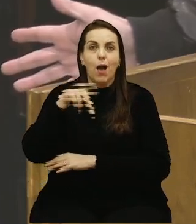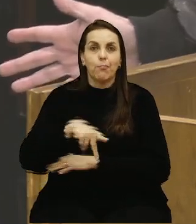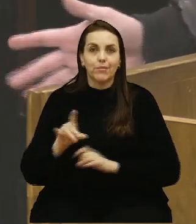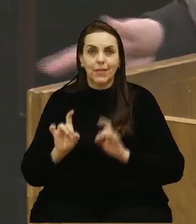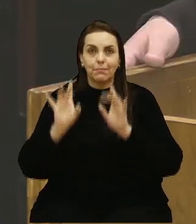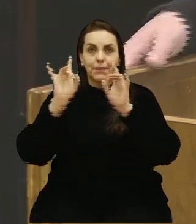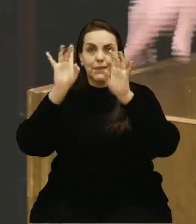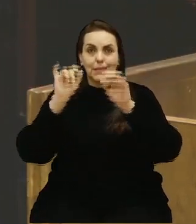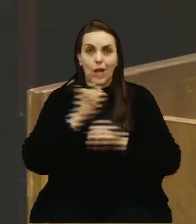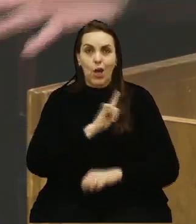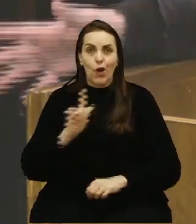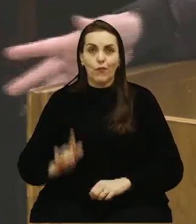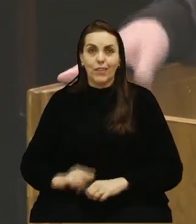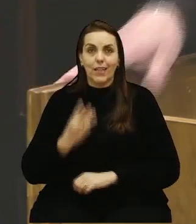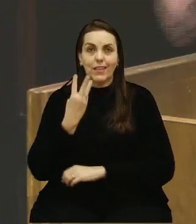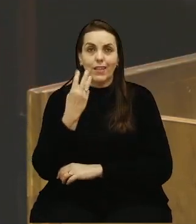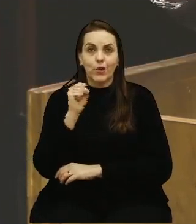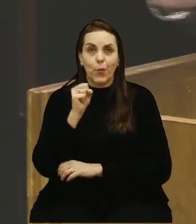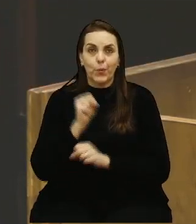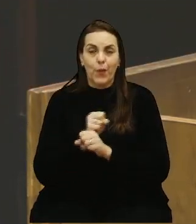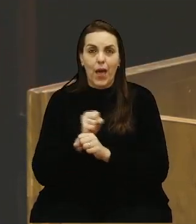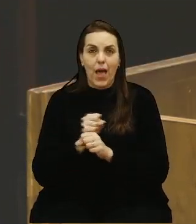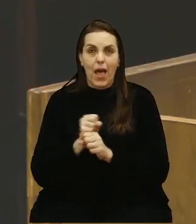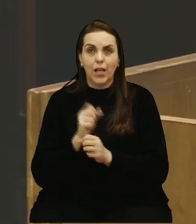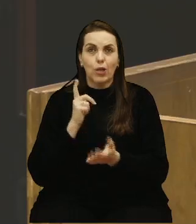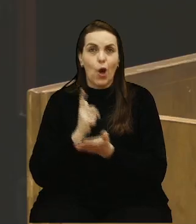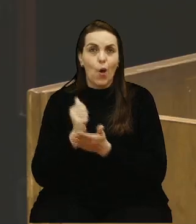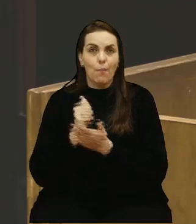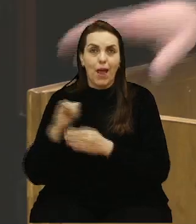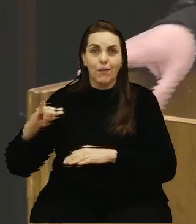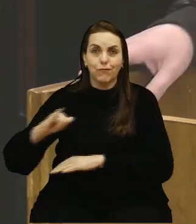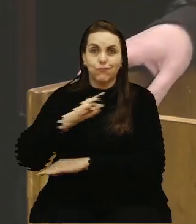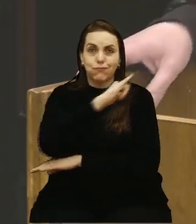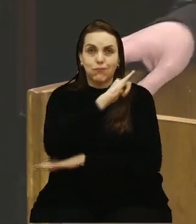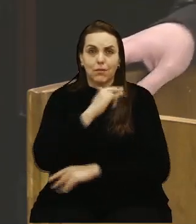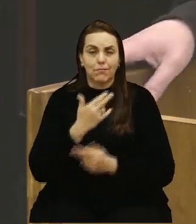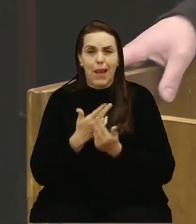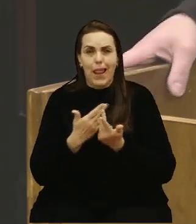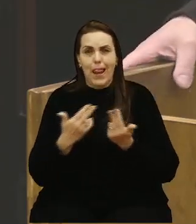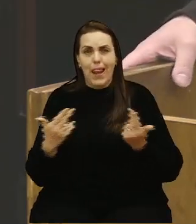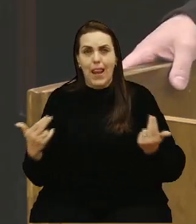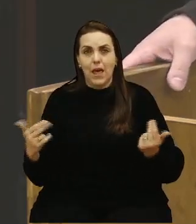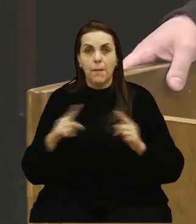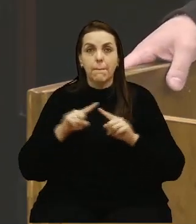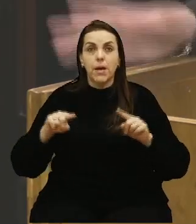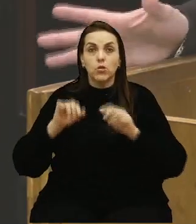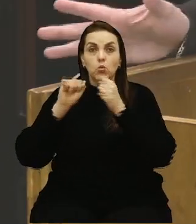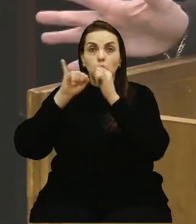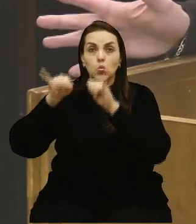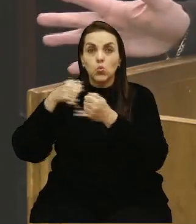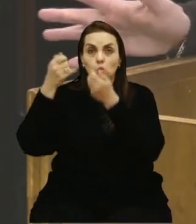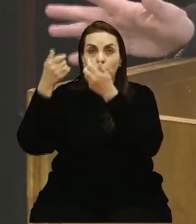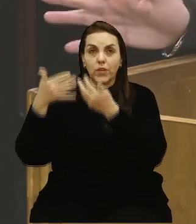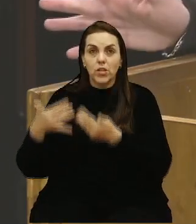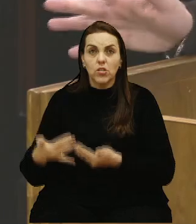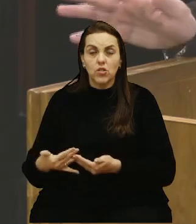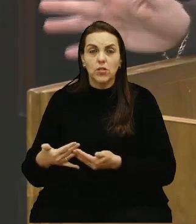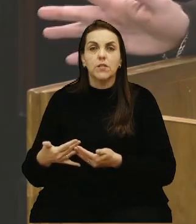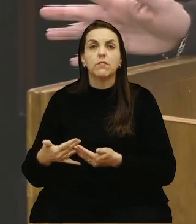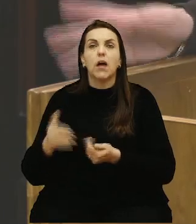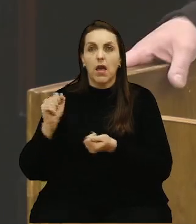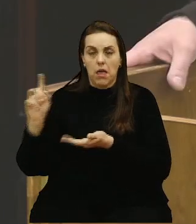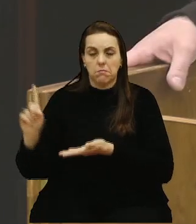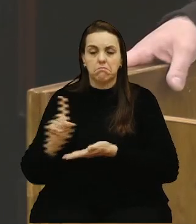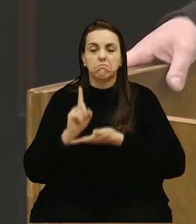governador de 38 anos, é compra de jatinho e por aí vai. Mas a justificativa, né? É receber as autoridades lá